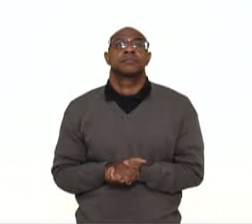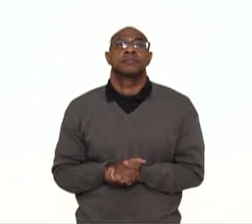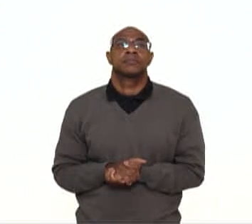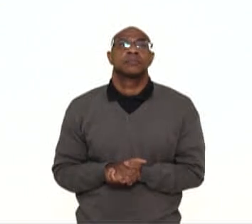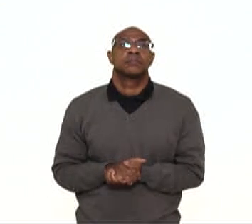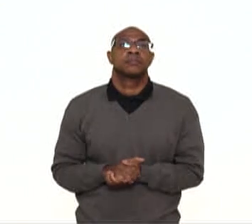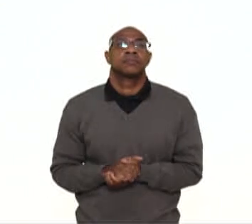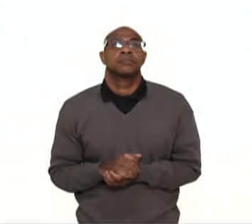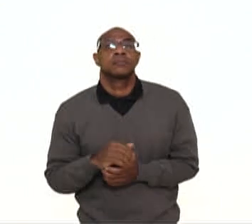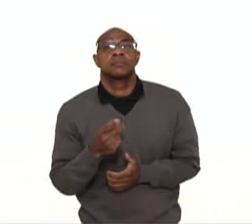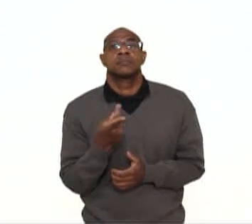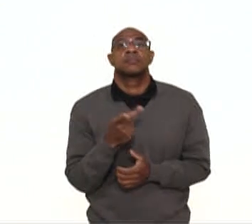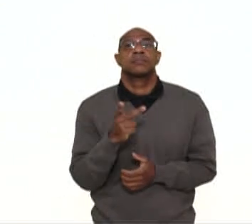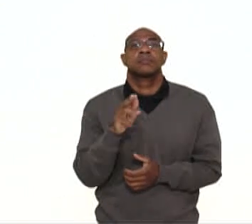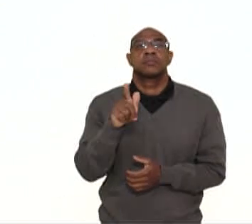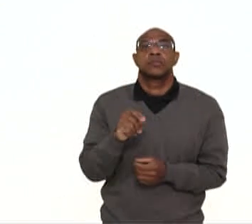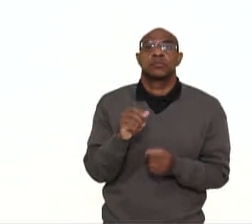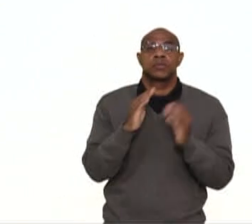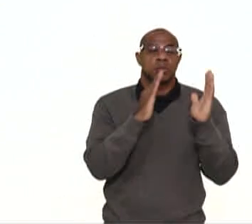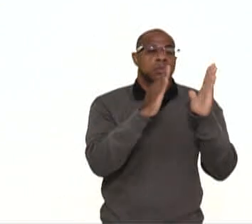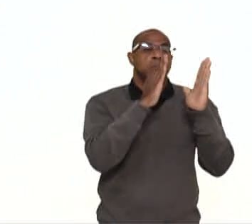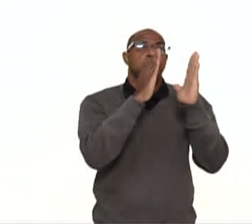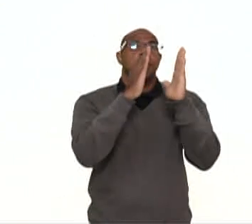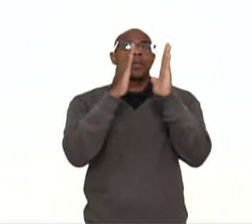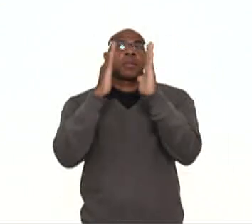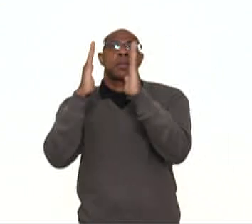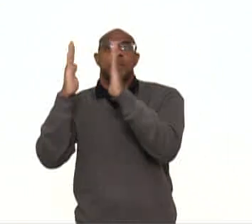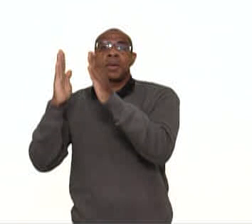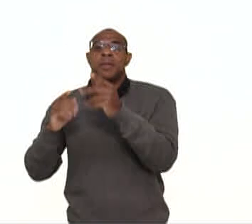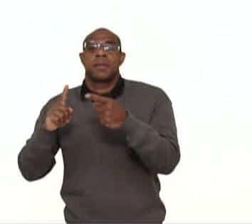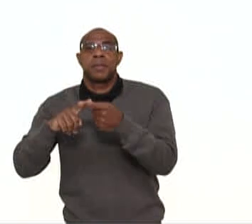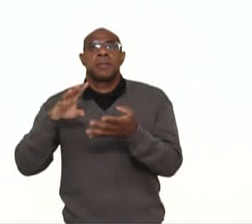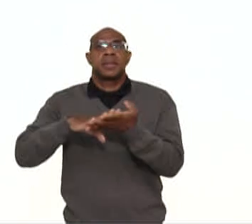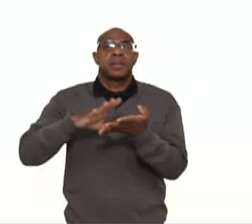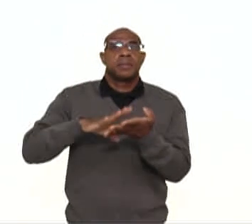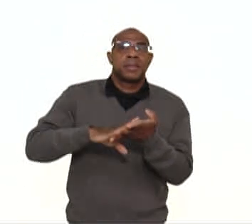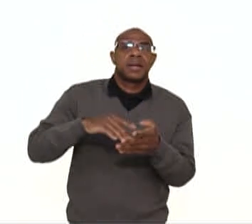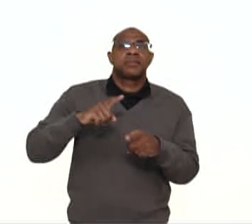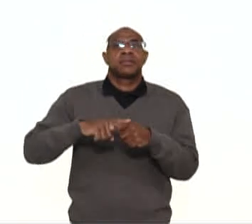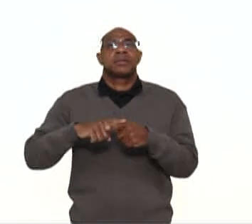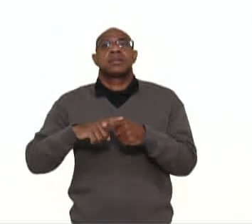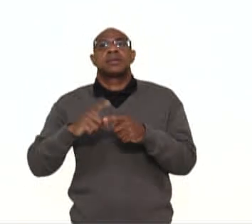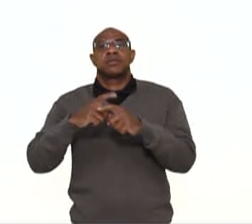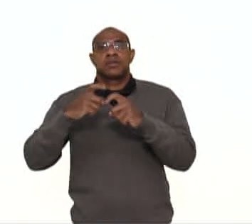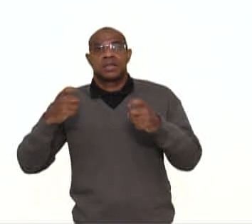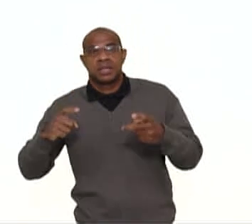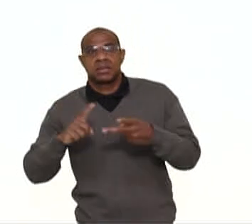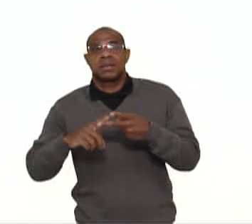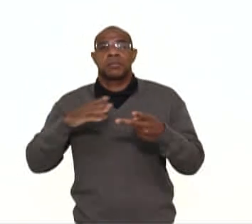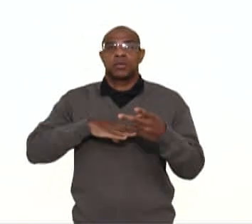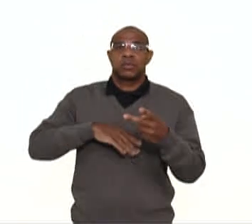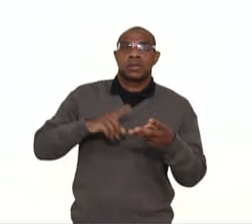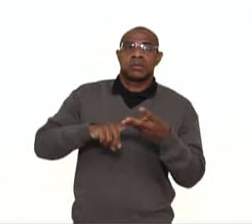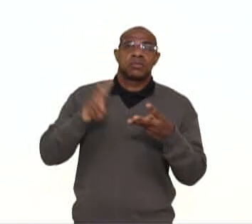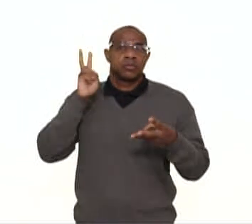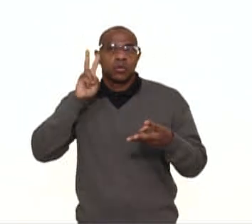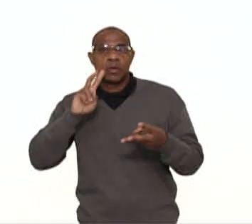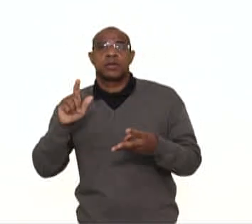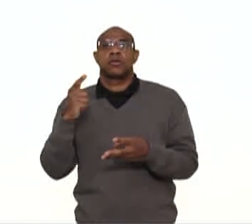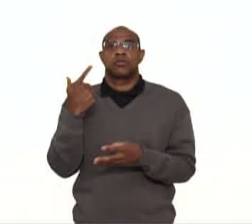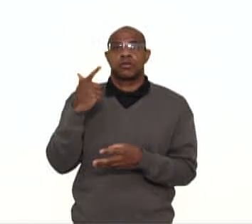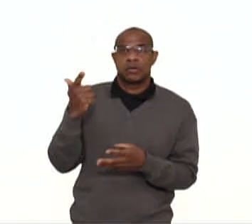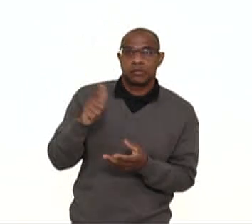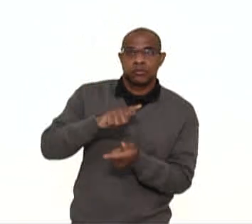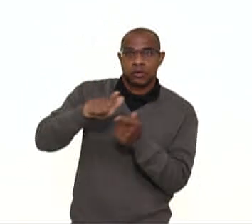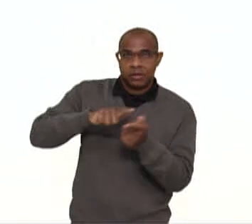Hugo organizou seus 7 livros na estante. Matemática, língua portuguesa, inglês, ciências, história, geografia